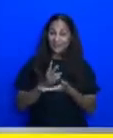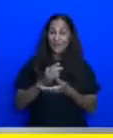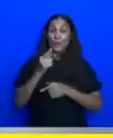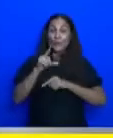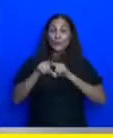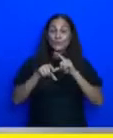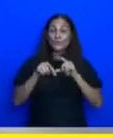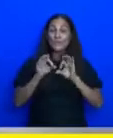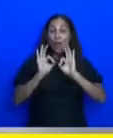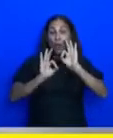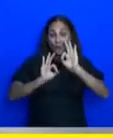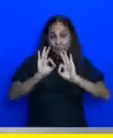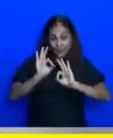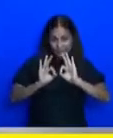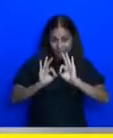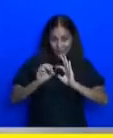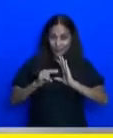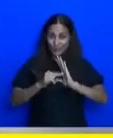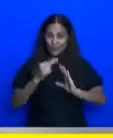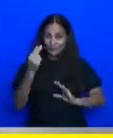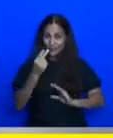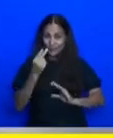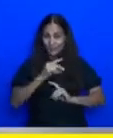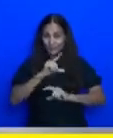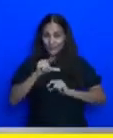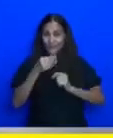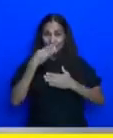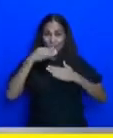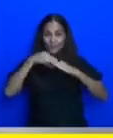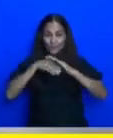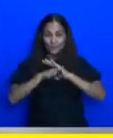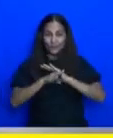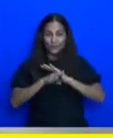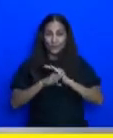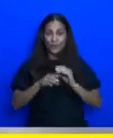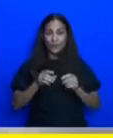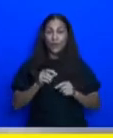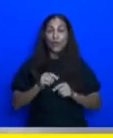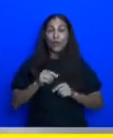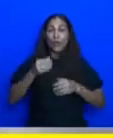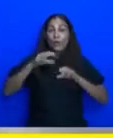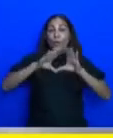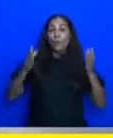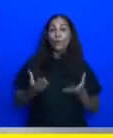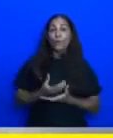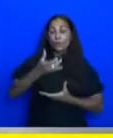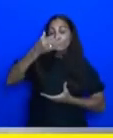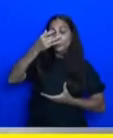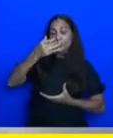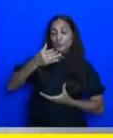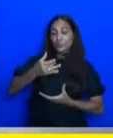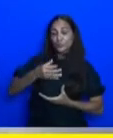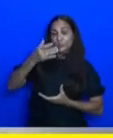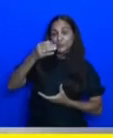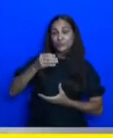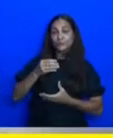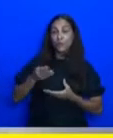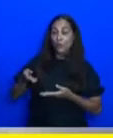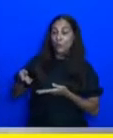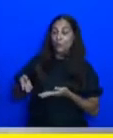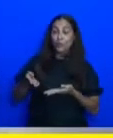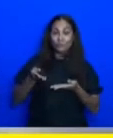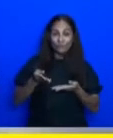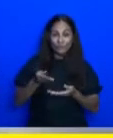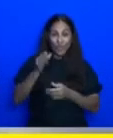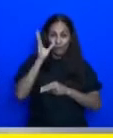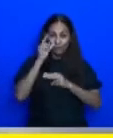ao procedimento necessário para a segunda etapa do sorteio da Time Mania, o reabastecimento do suporte em cima do Globo número 5. Vou convidar o